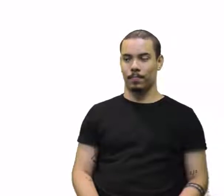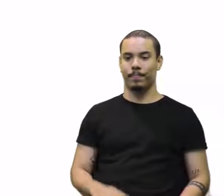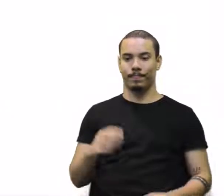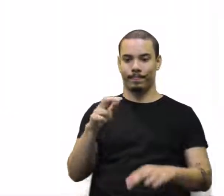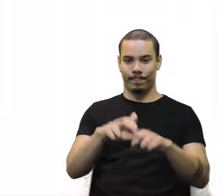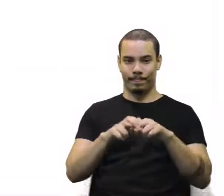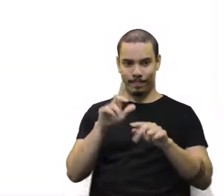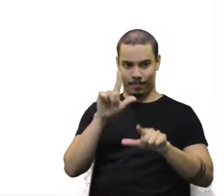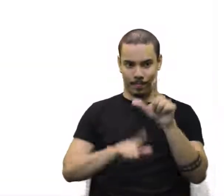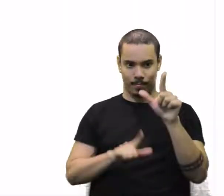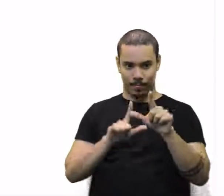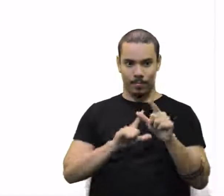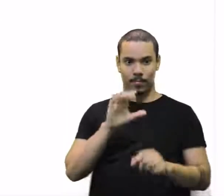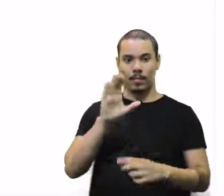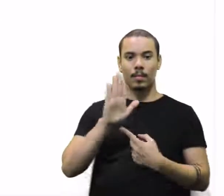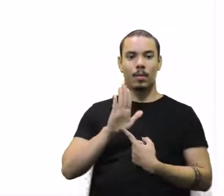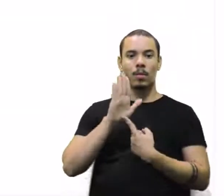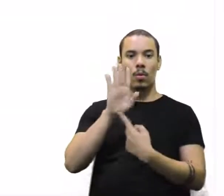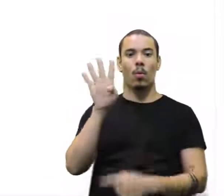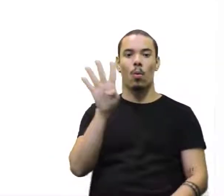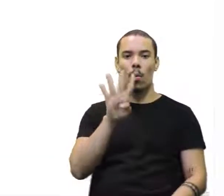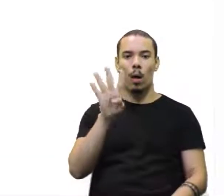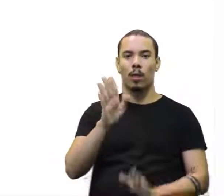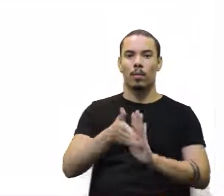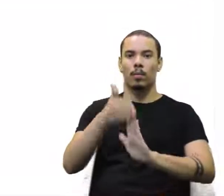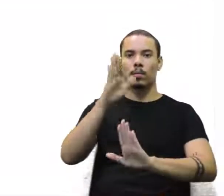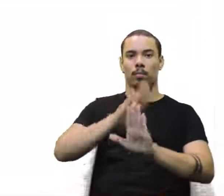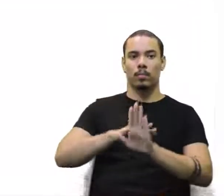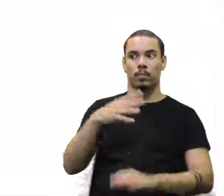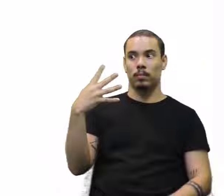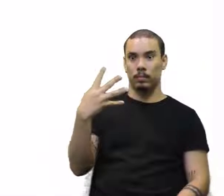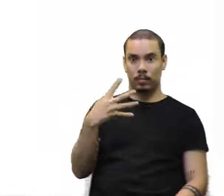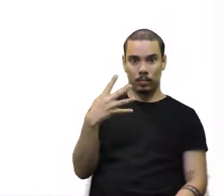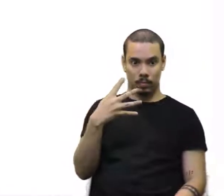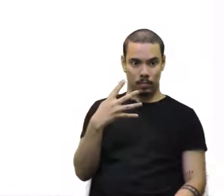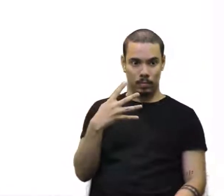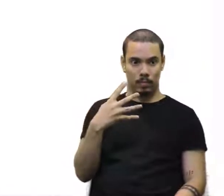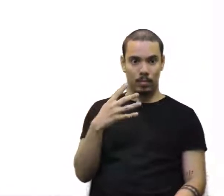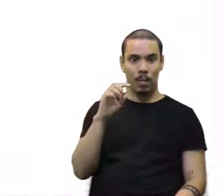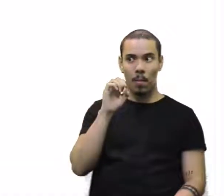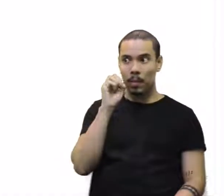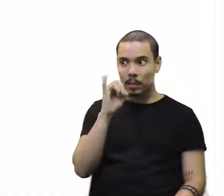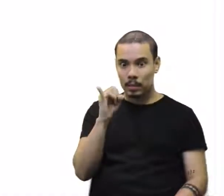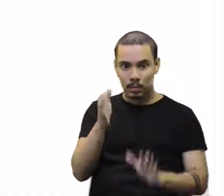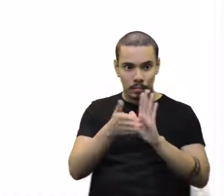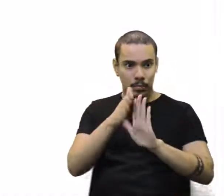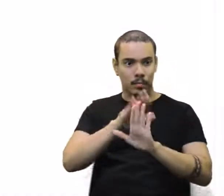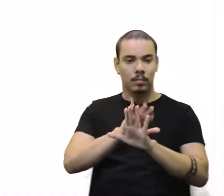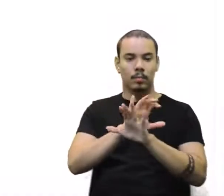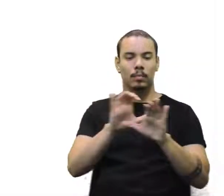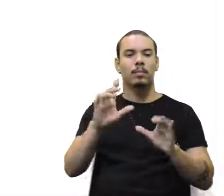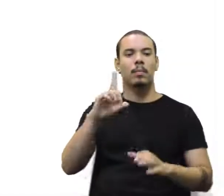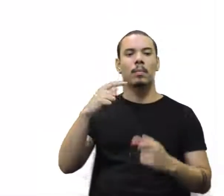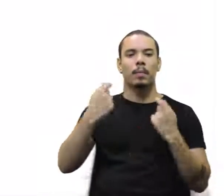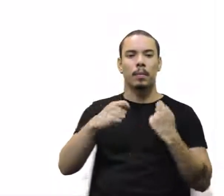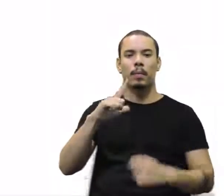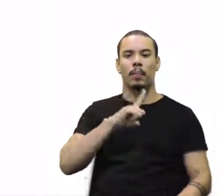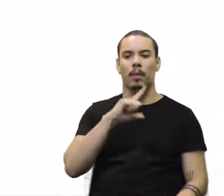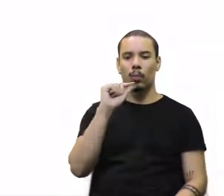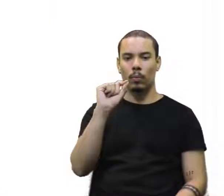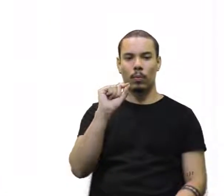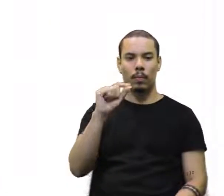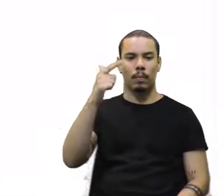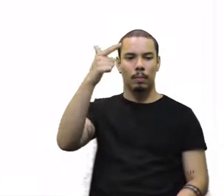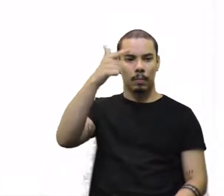C fala que apresenta 4 carbonos quaternários. Gente, para ser carbonos quaternário, eu teria que ter, ó,